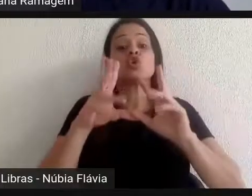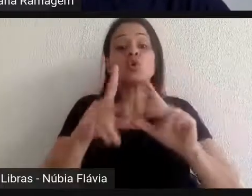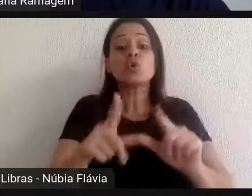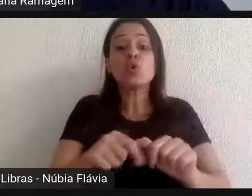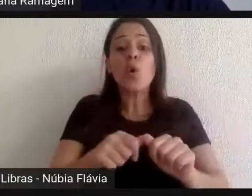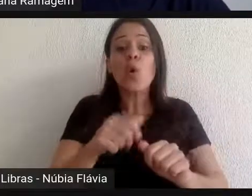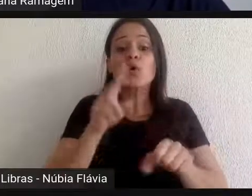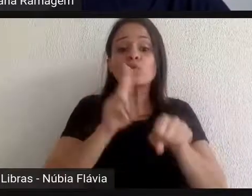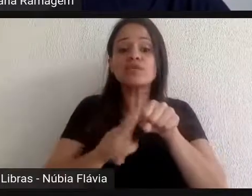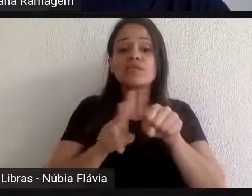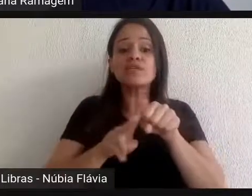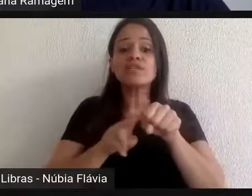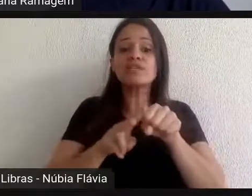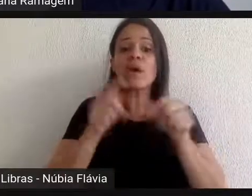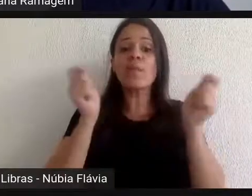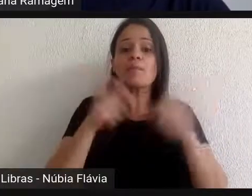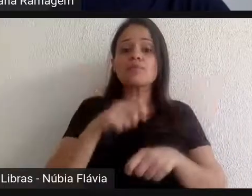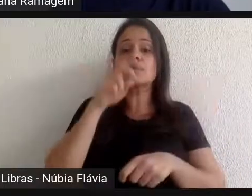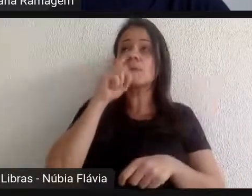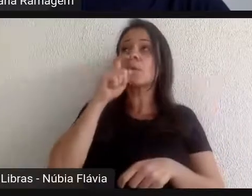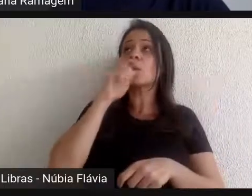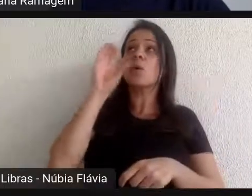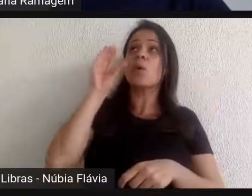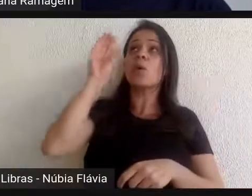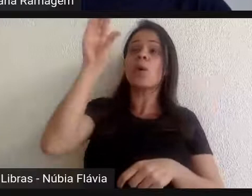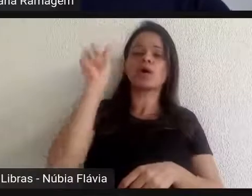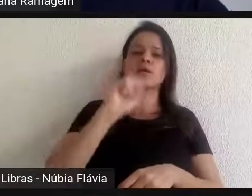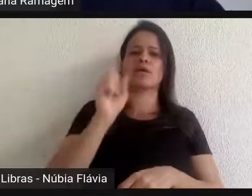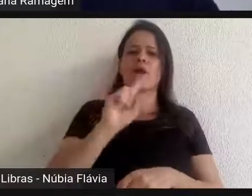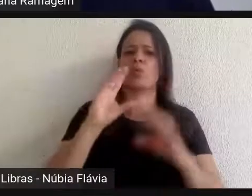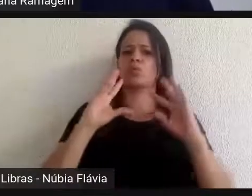permitem congelamento, tá? Aqueles que podem ser